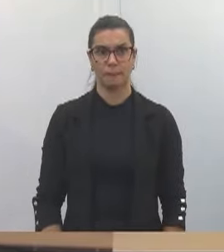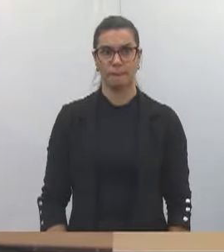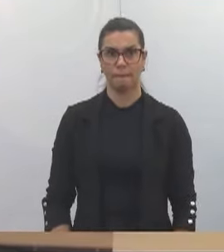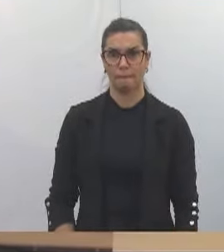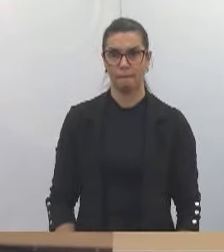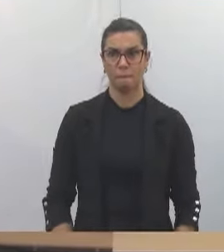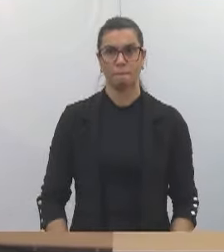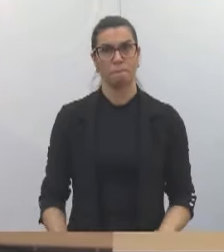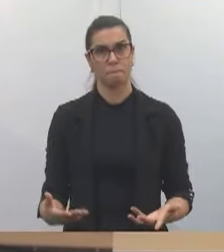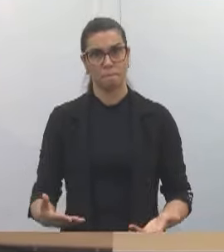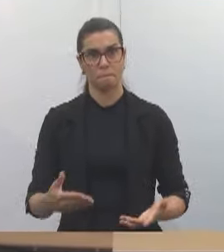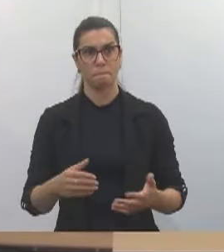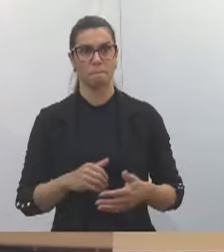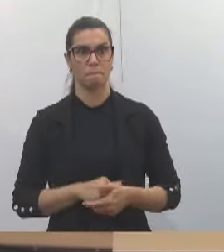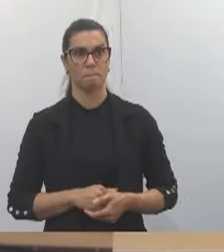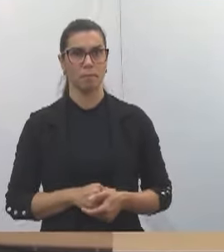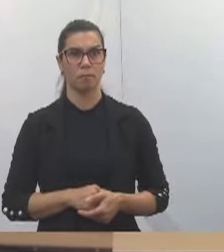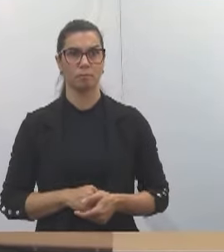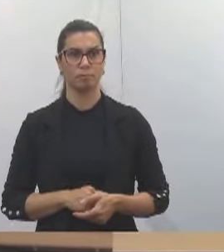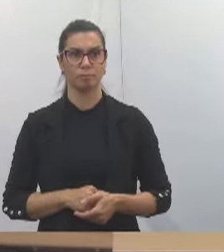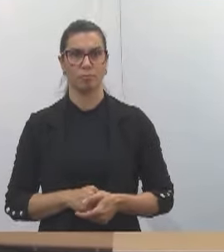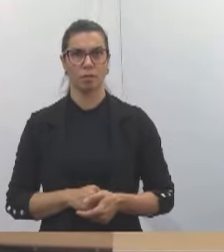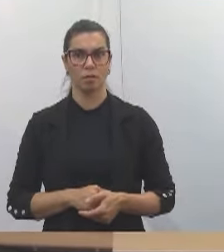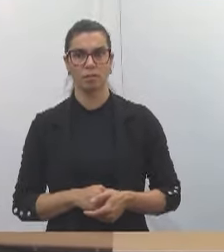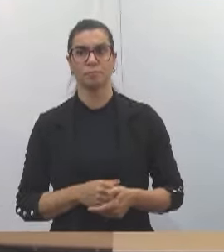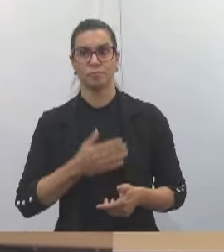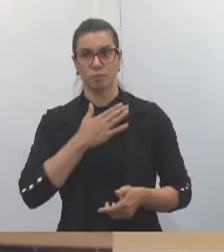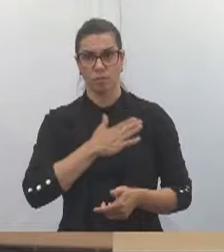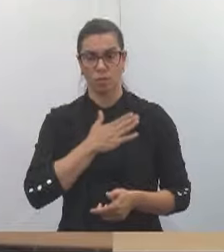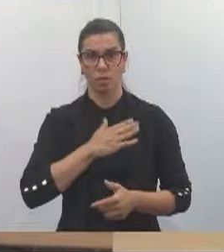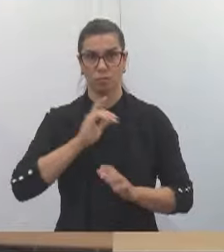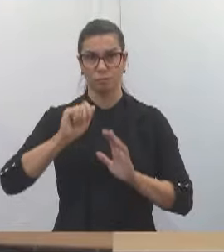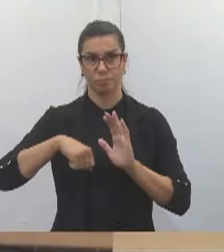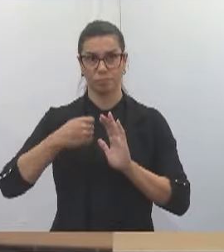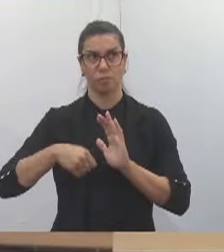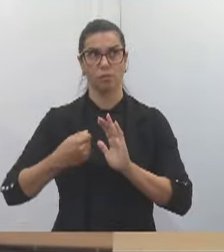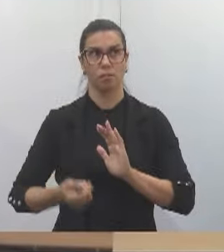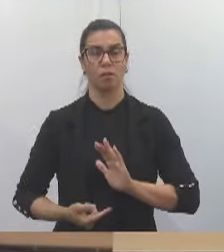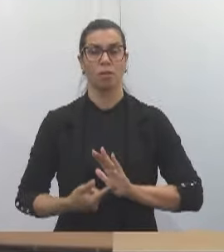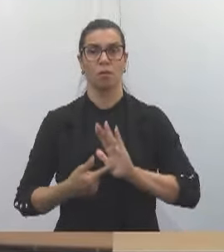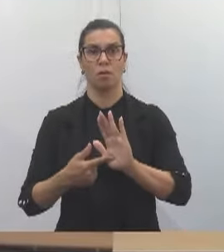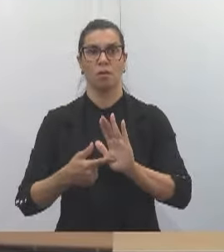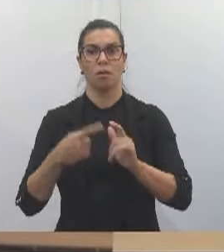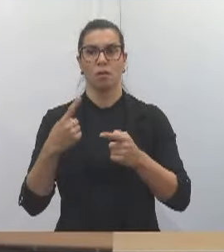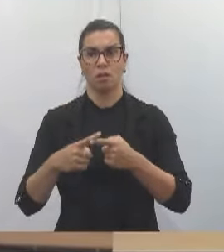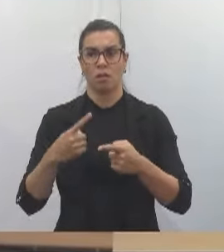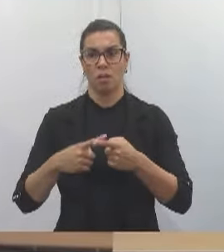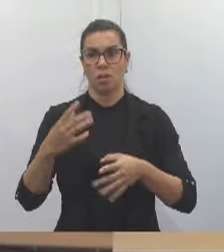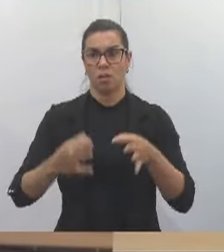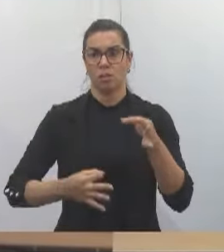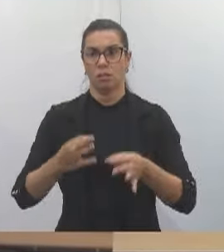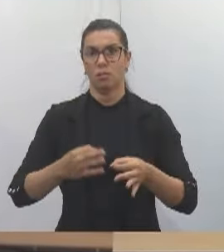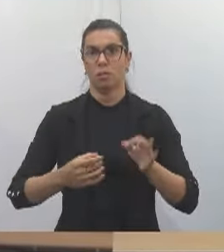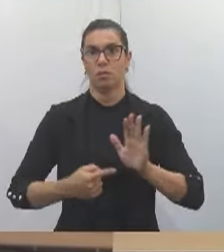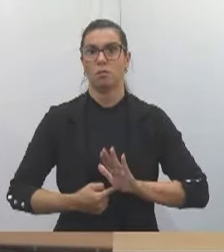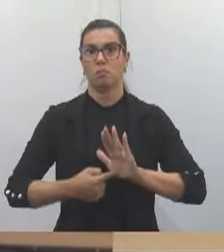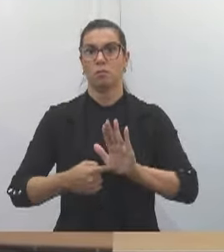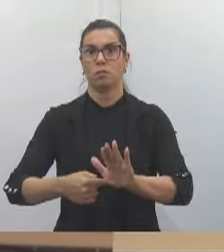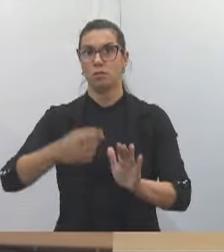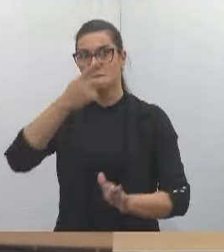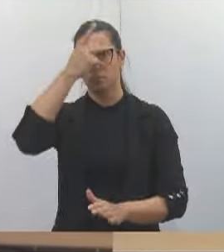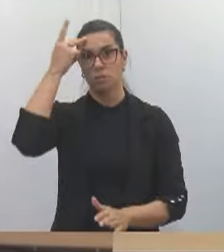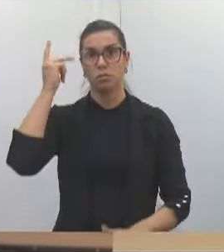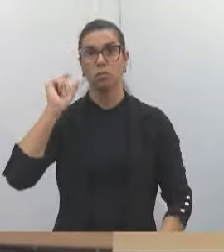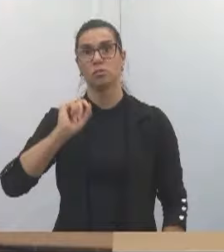Bom, enfim, eu gostaria de passar um vídeo, tá? Porque justamente para mostrar para as pessoas que